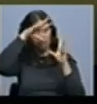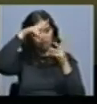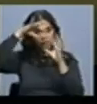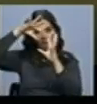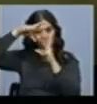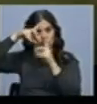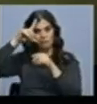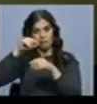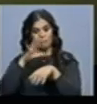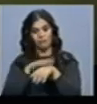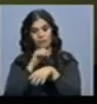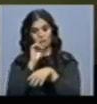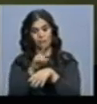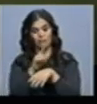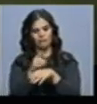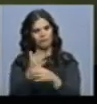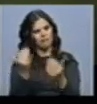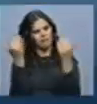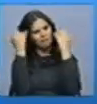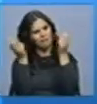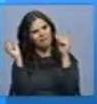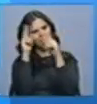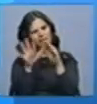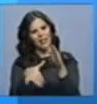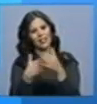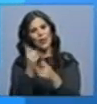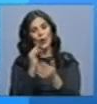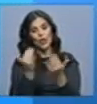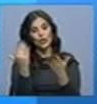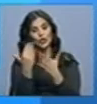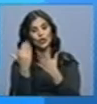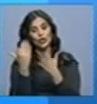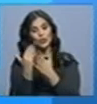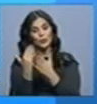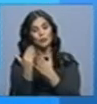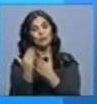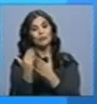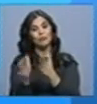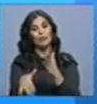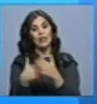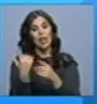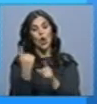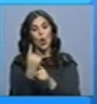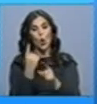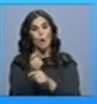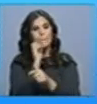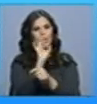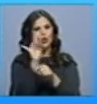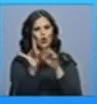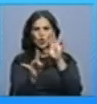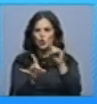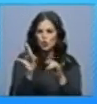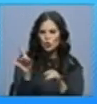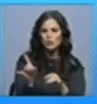portanto, no fundo, a grande novidade que nos traz este estudo é agarrar em elementos palpáveis como